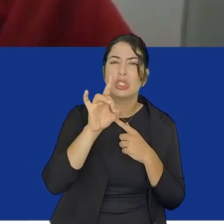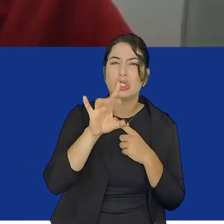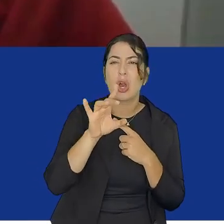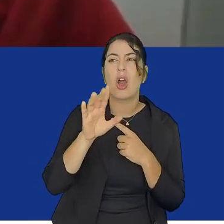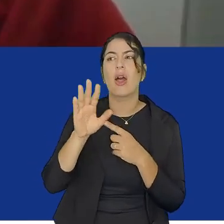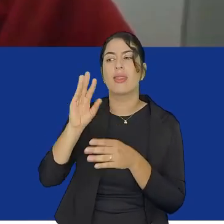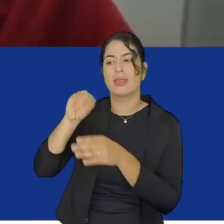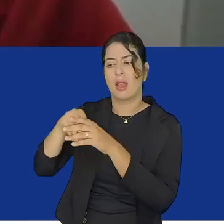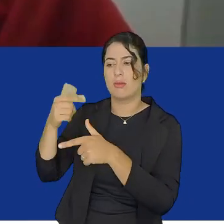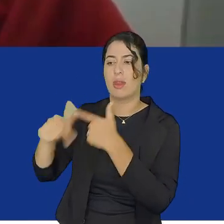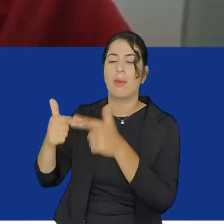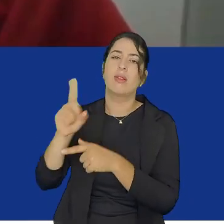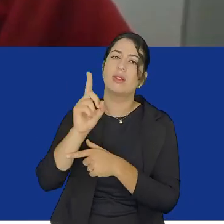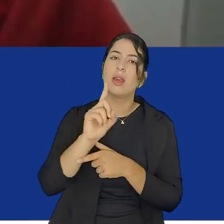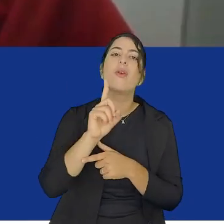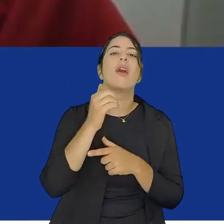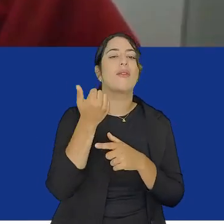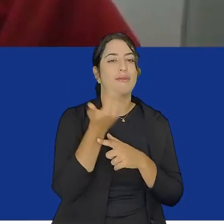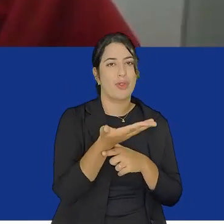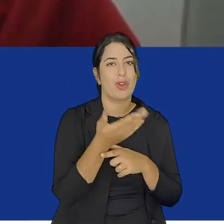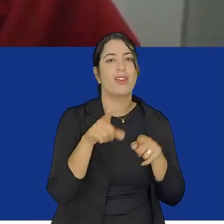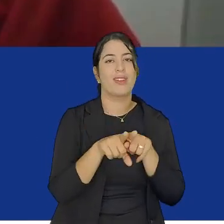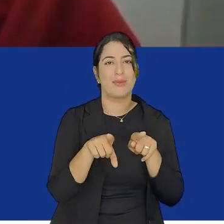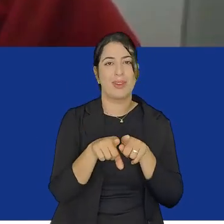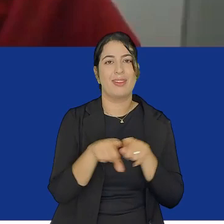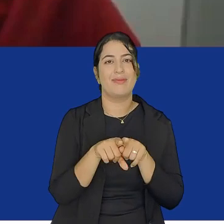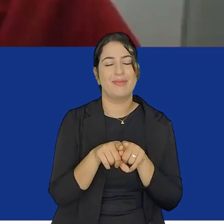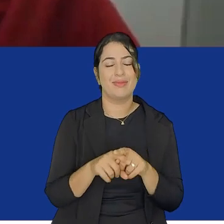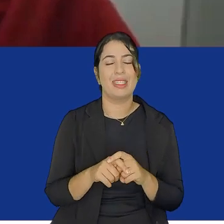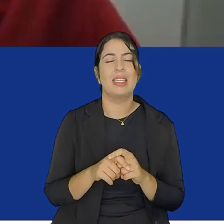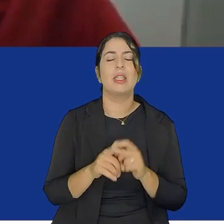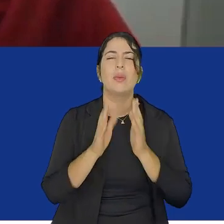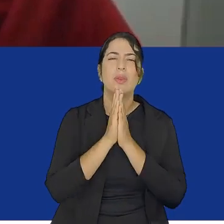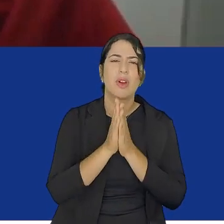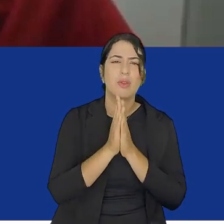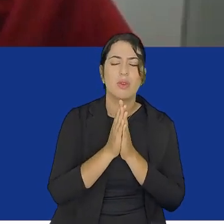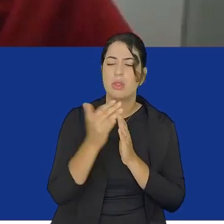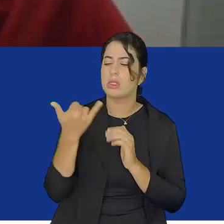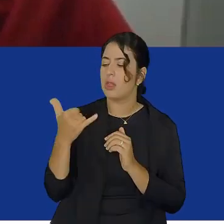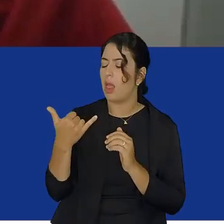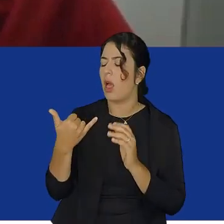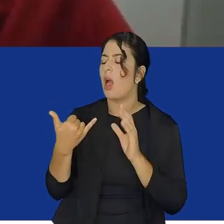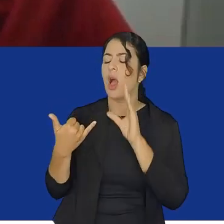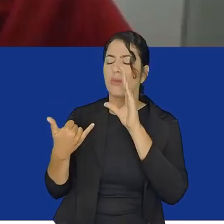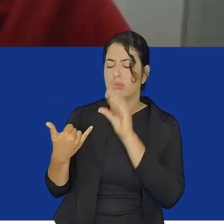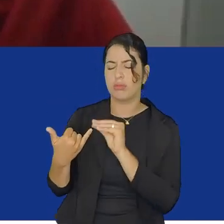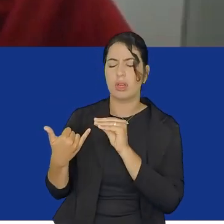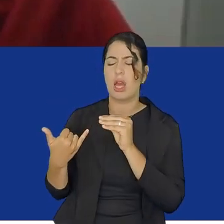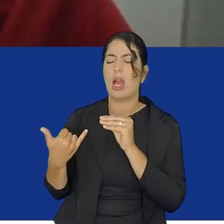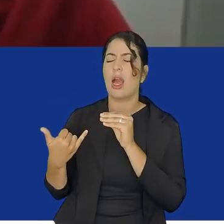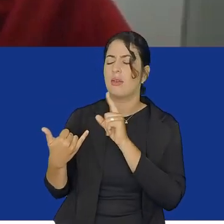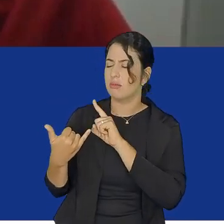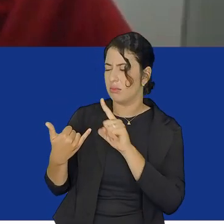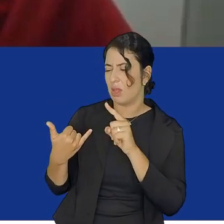não é só a saúde das relações no trabalho, mas é também fora deles. Então, se autorize a desligar telefone, a dizer, não, agora eu não posso.